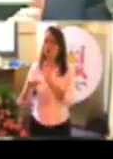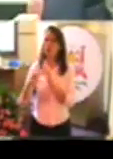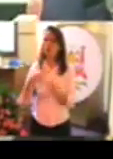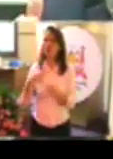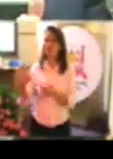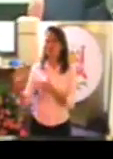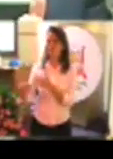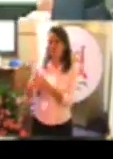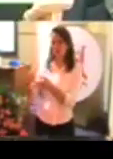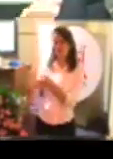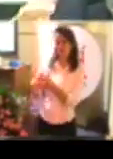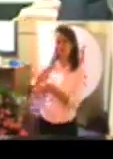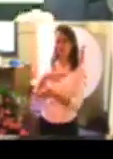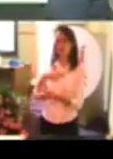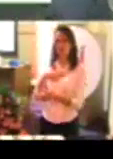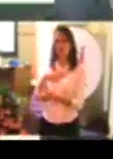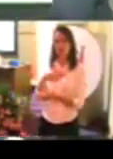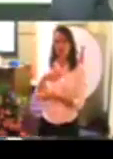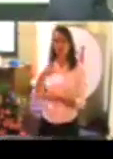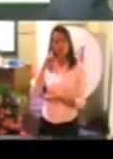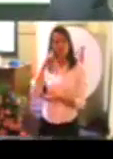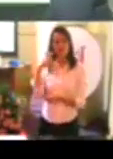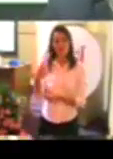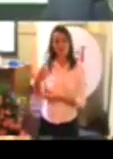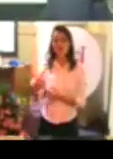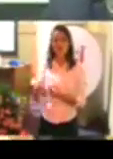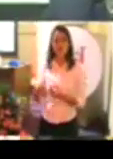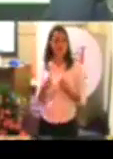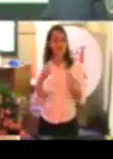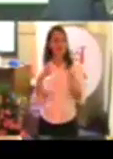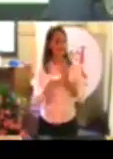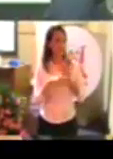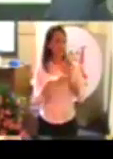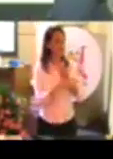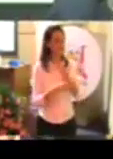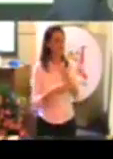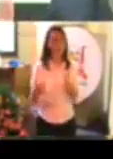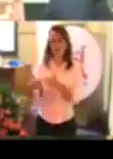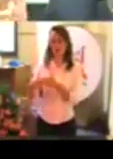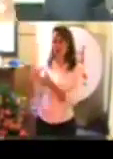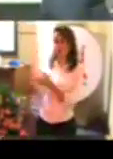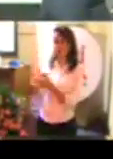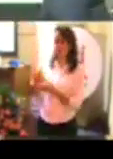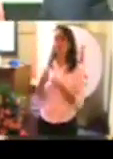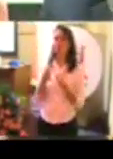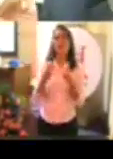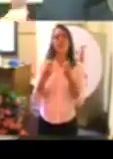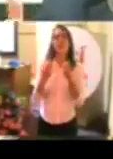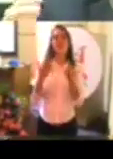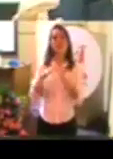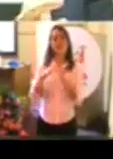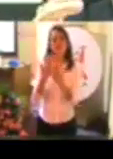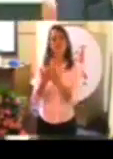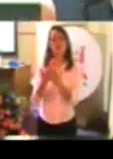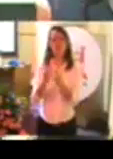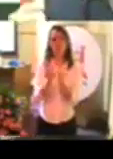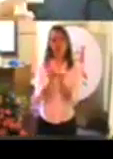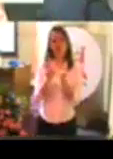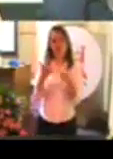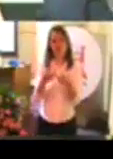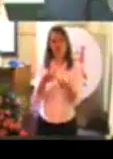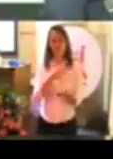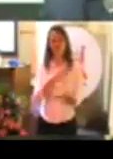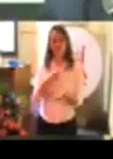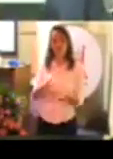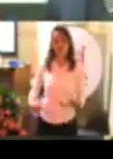sou questionado quase que diariamente sobre isso, perguntam para mim, para que uma casa